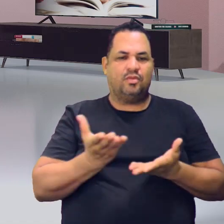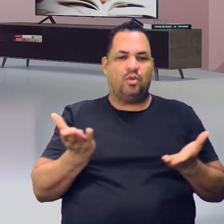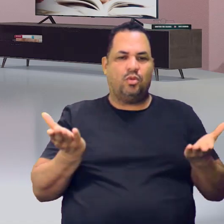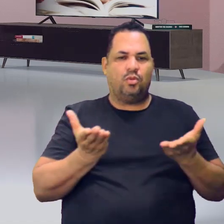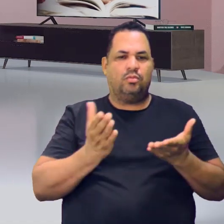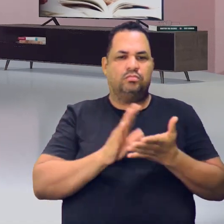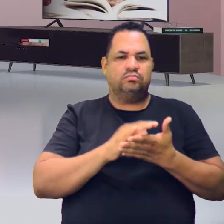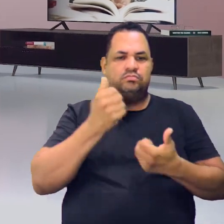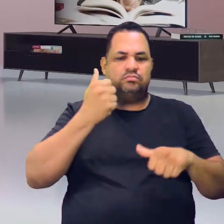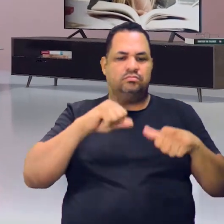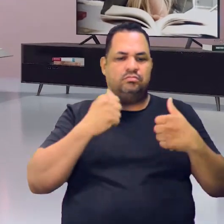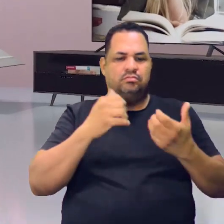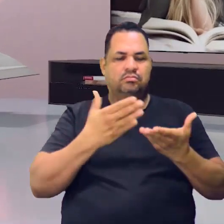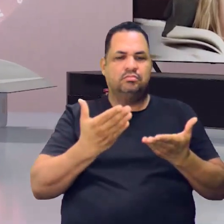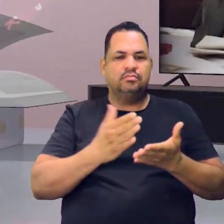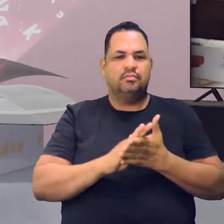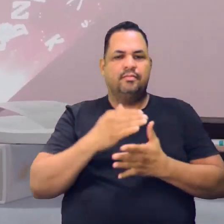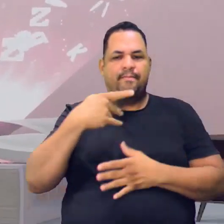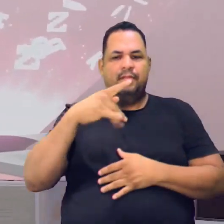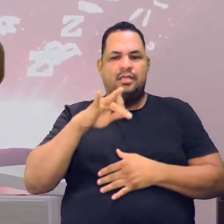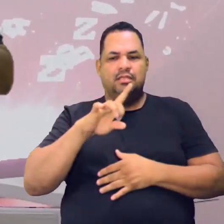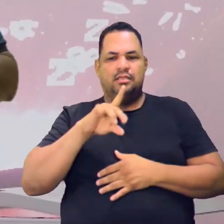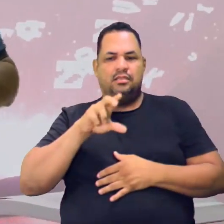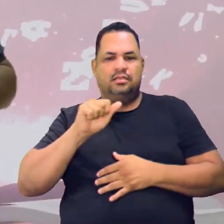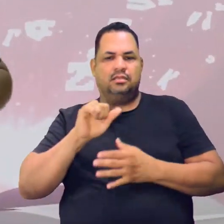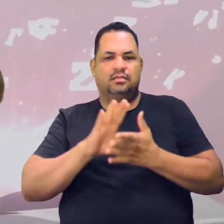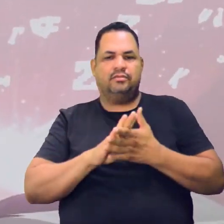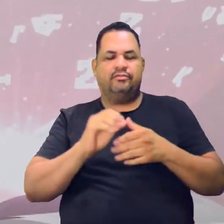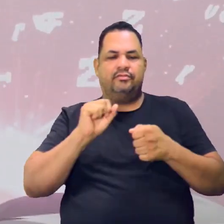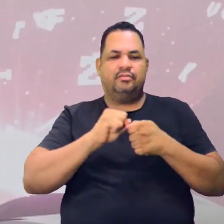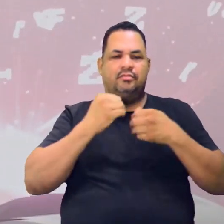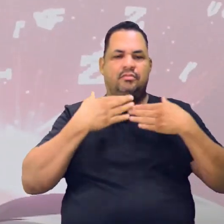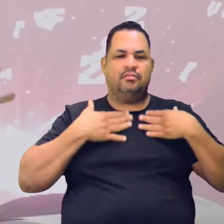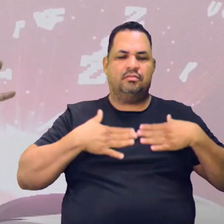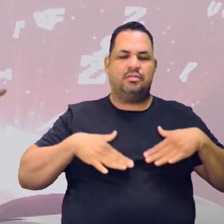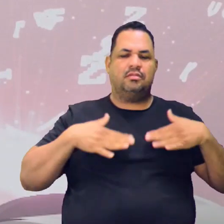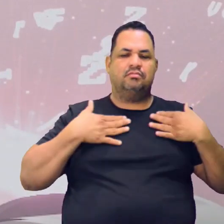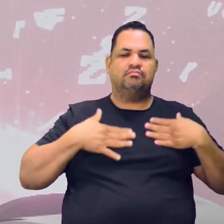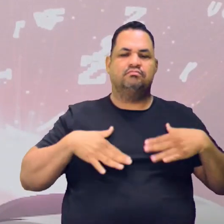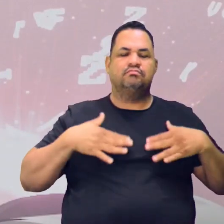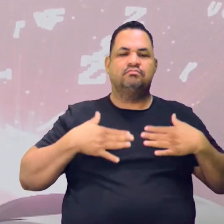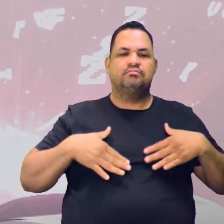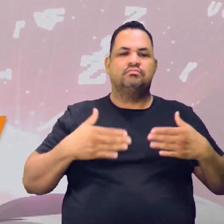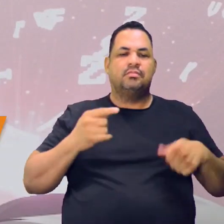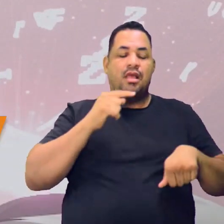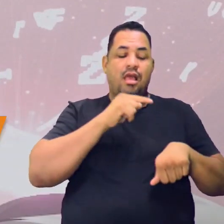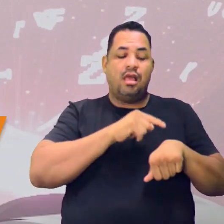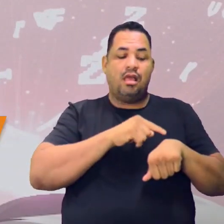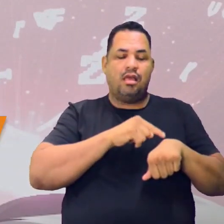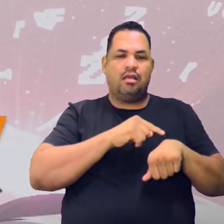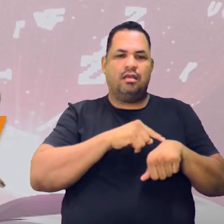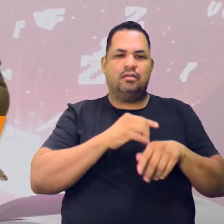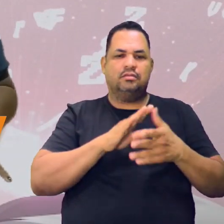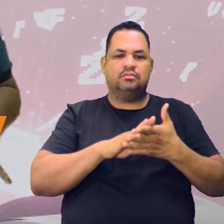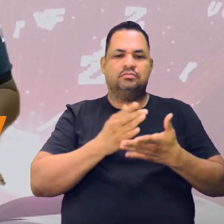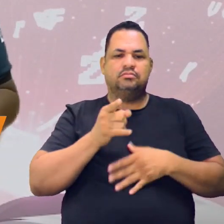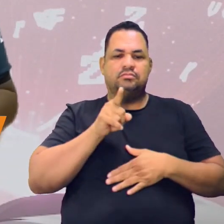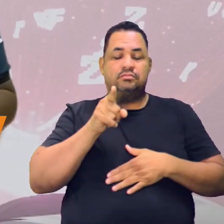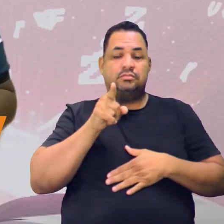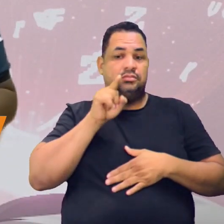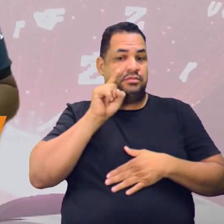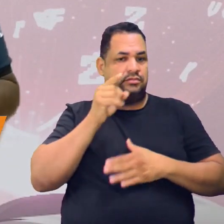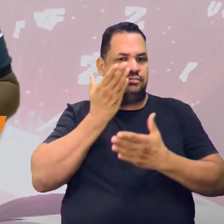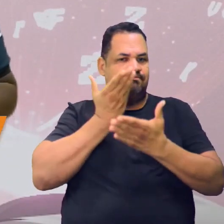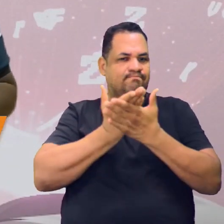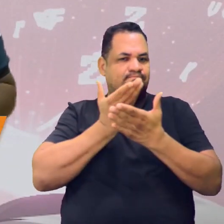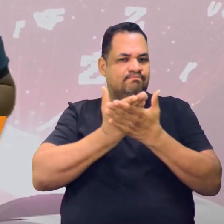nossa avaliação parcial. Vocês vão fazer com calma, muita calma nessa hora que você